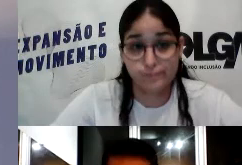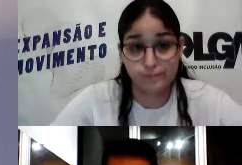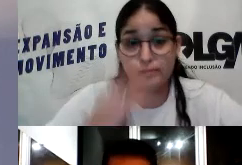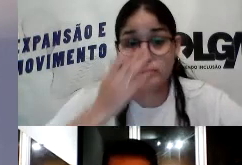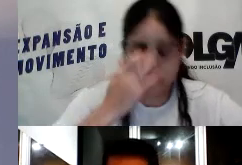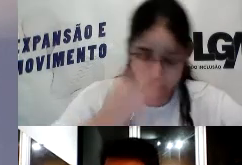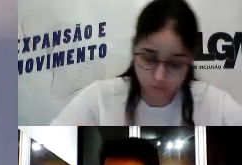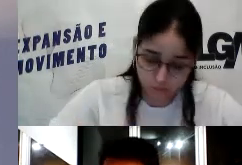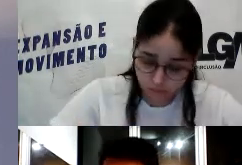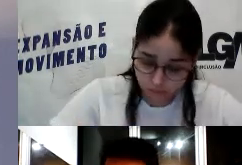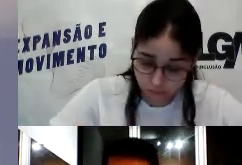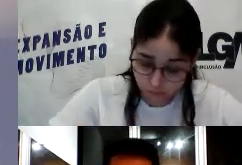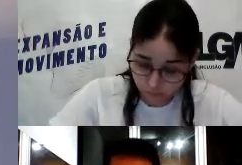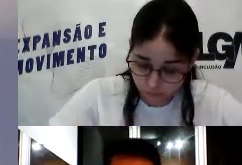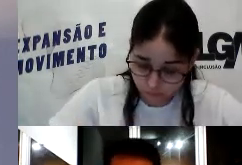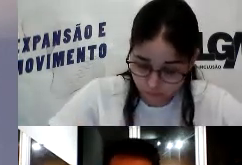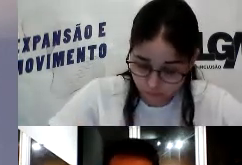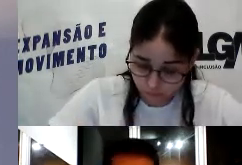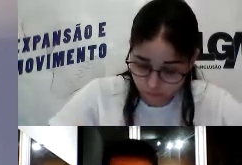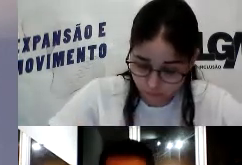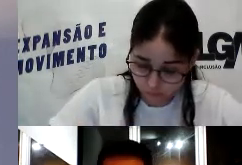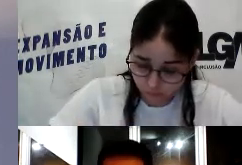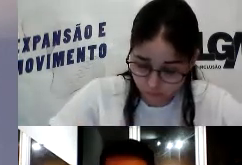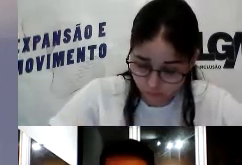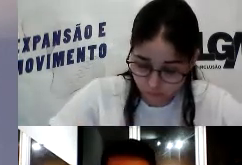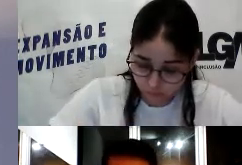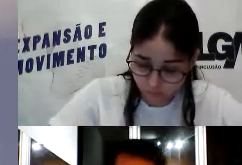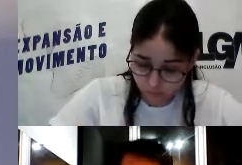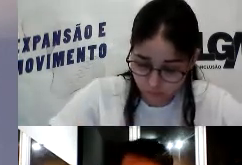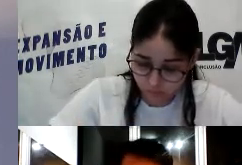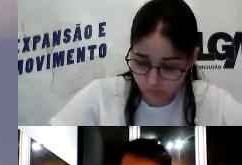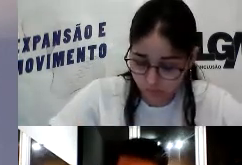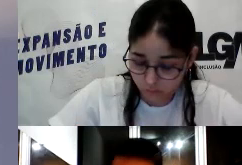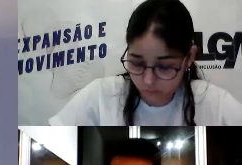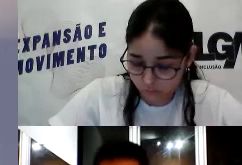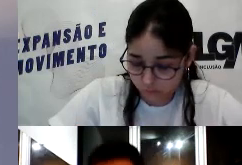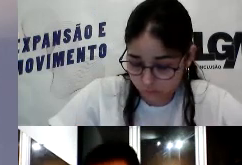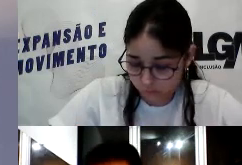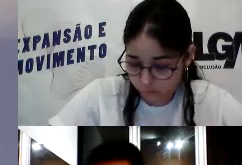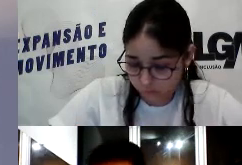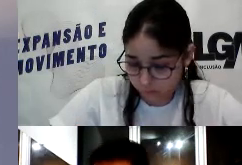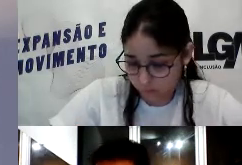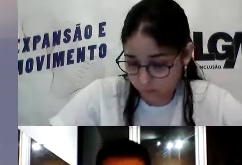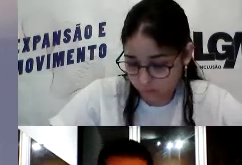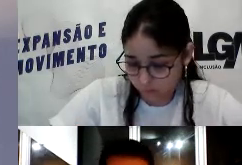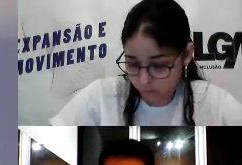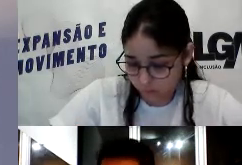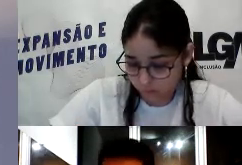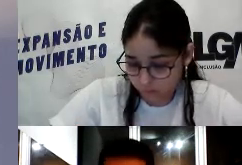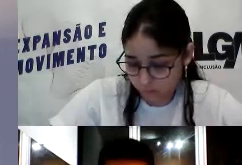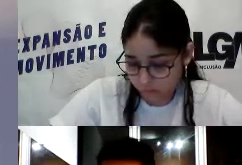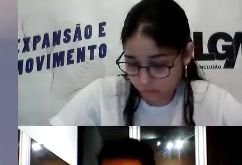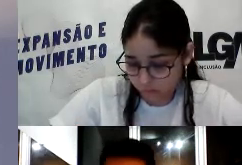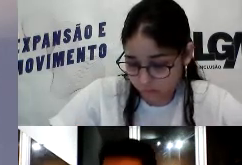Um adolescente de 16, 17 anos querer namorar porque ele tem uma deficiência, ele é hipersexualizado. Se ele não tem uma deficiência, ele